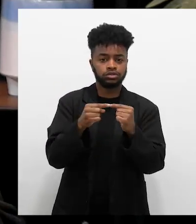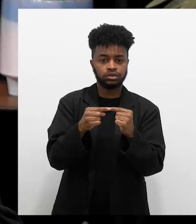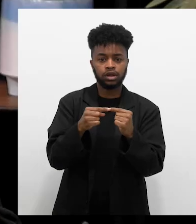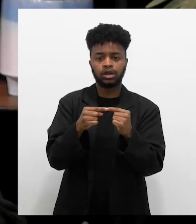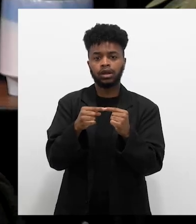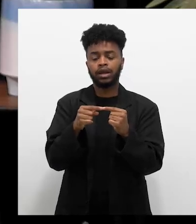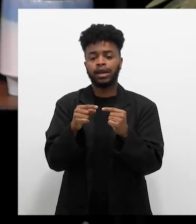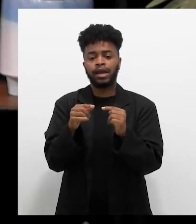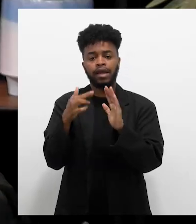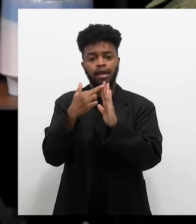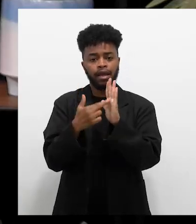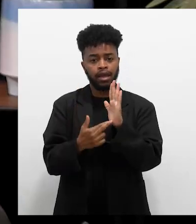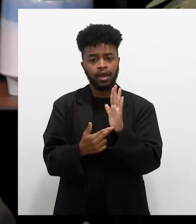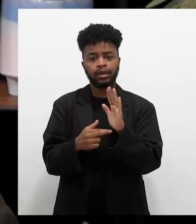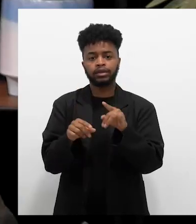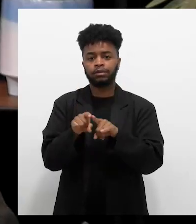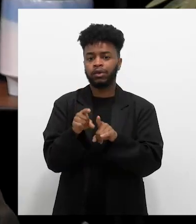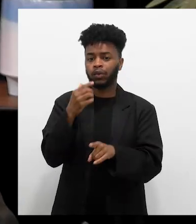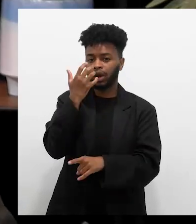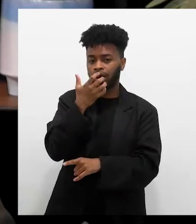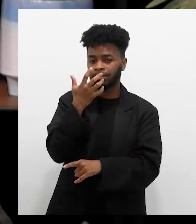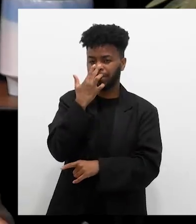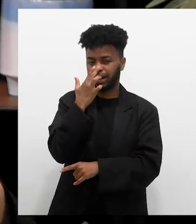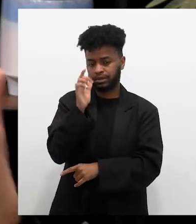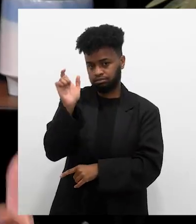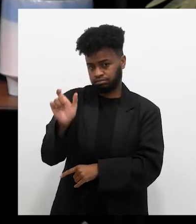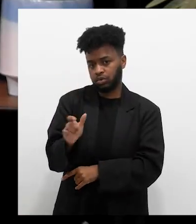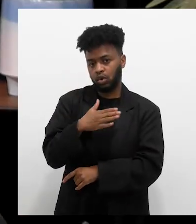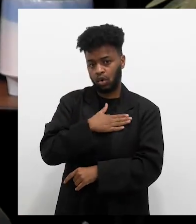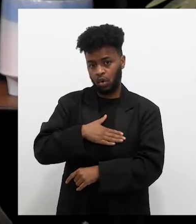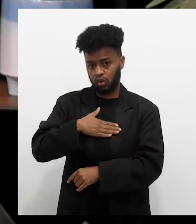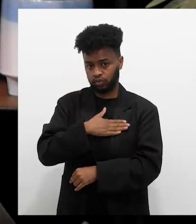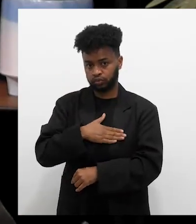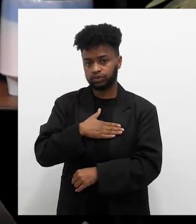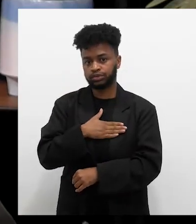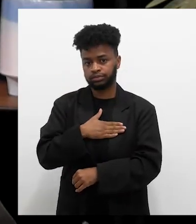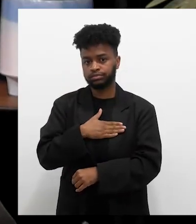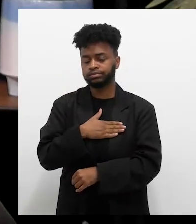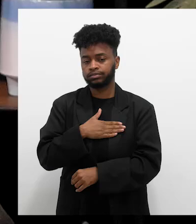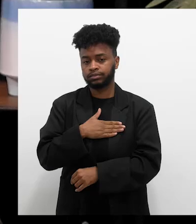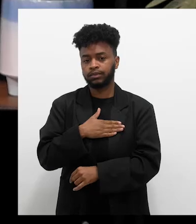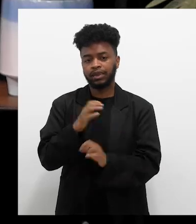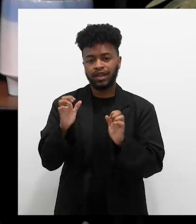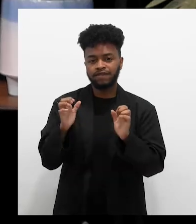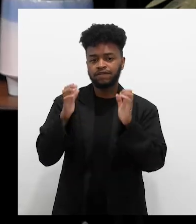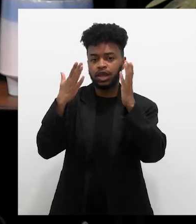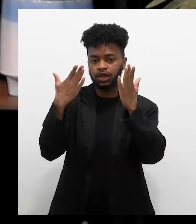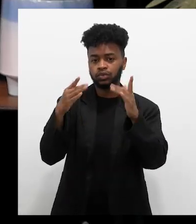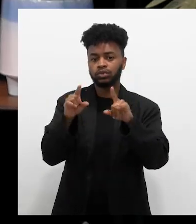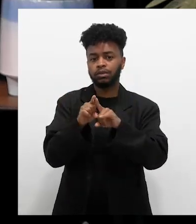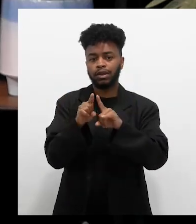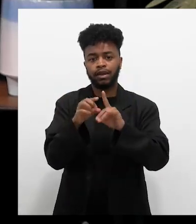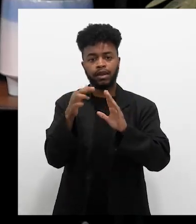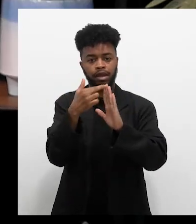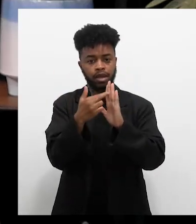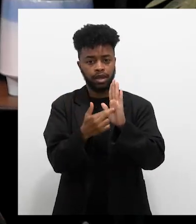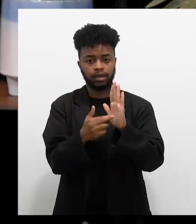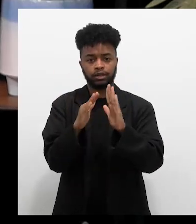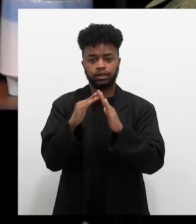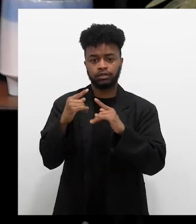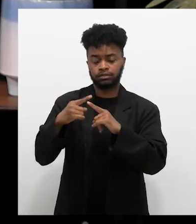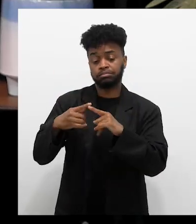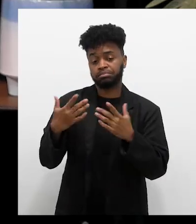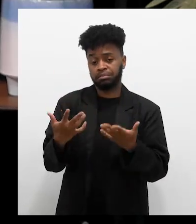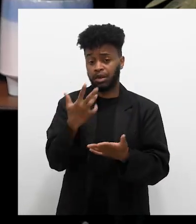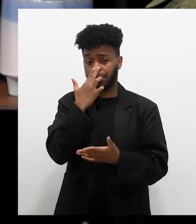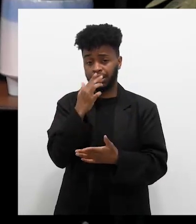litúrgicas, do canto litúrgico. Parece que tem um gosto muito grande pelas cerimônias, pelos sacramentos. Então,